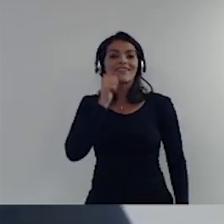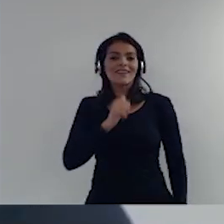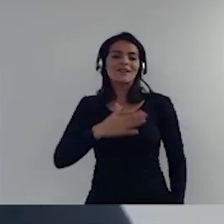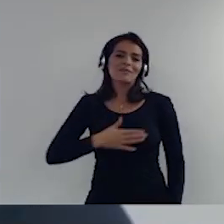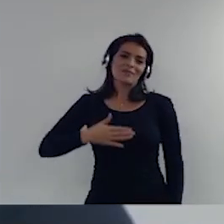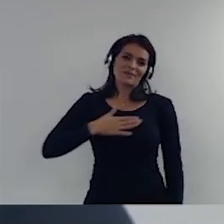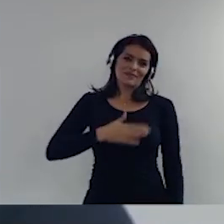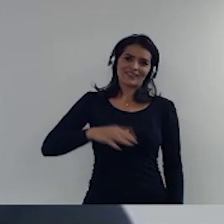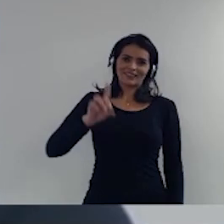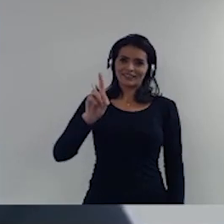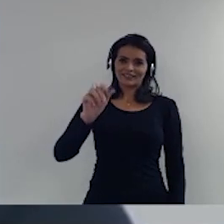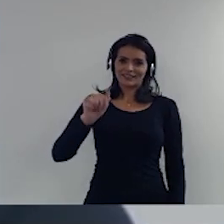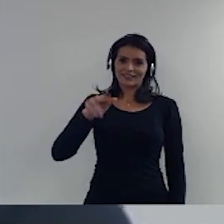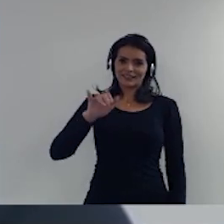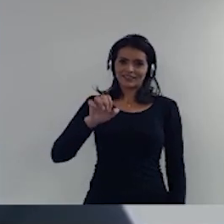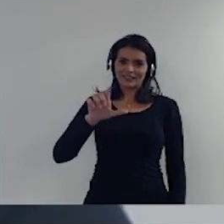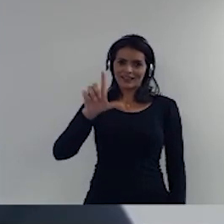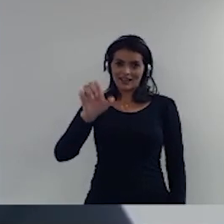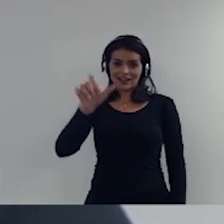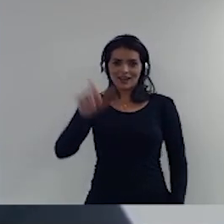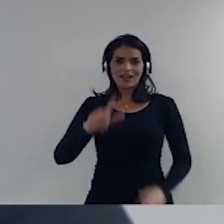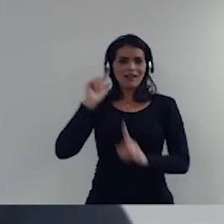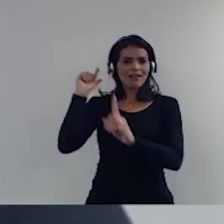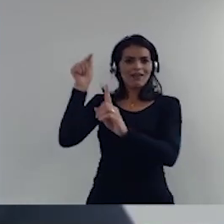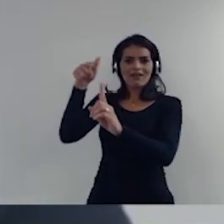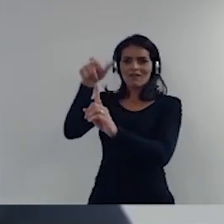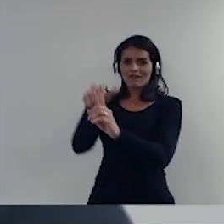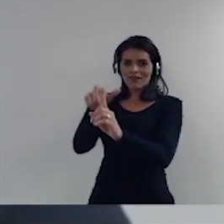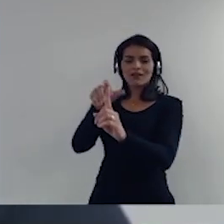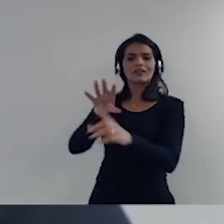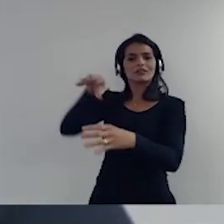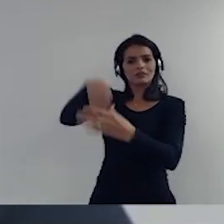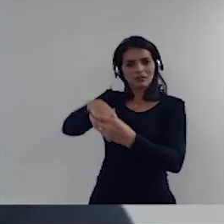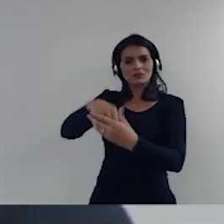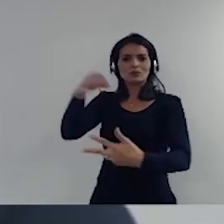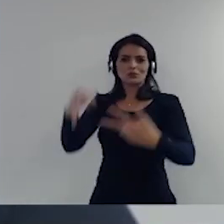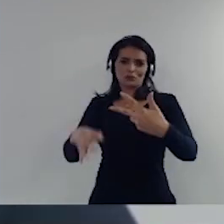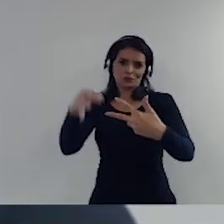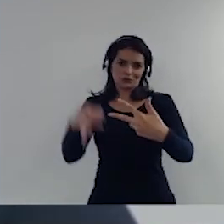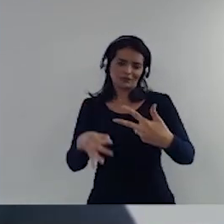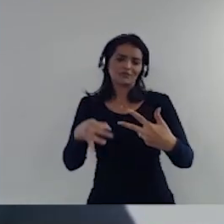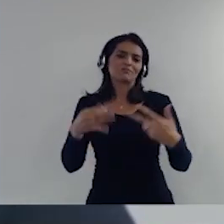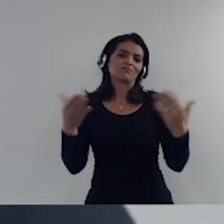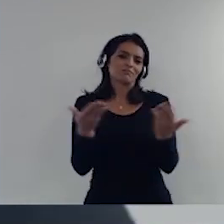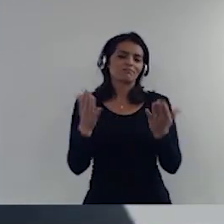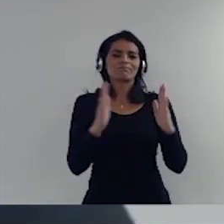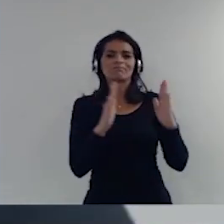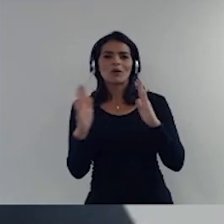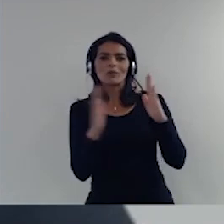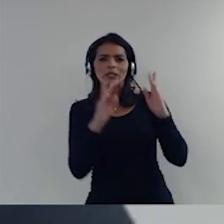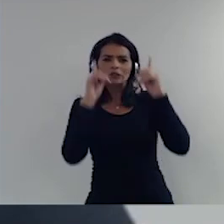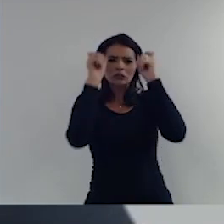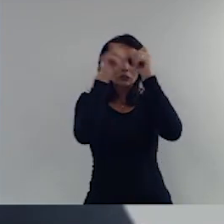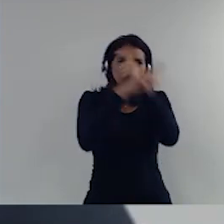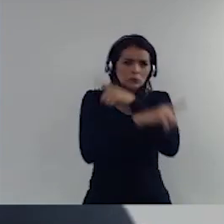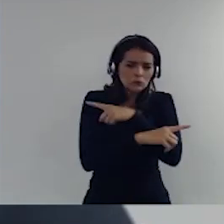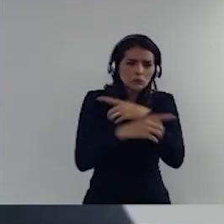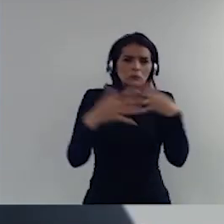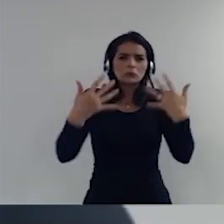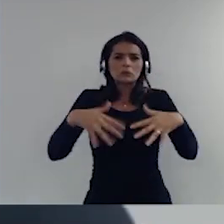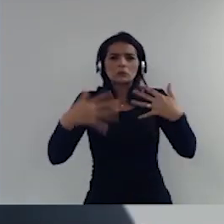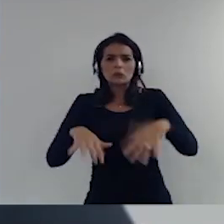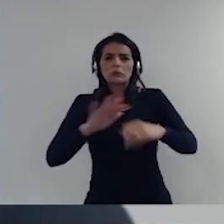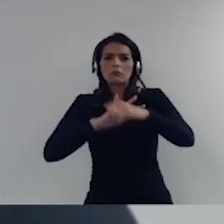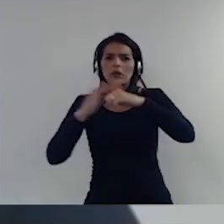com a doutora Daniele Maranhão, que é uma referência no Poder Judiciário, que nesses momentos de dificuldade, nesse momento